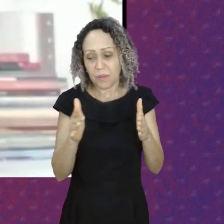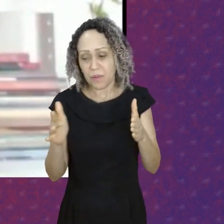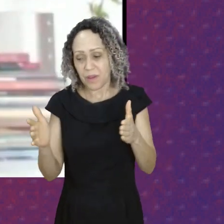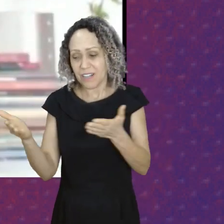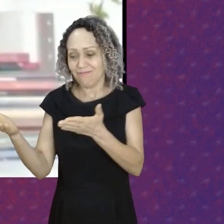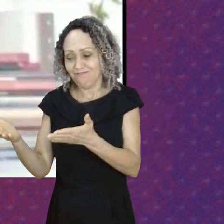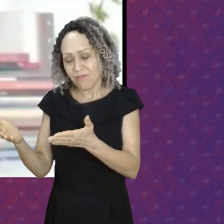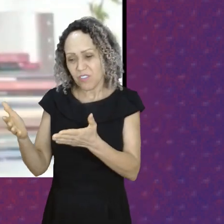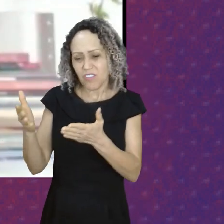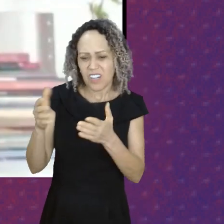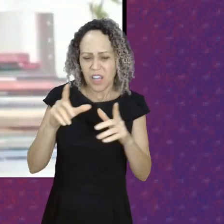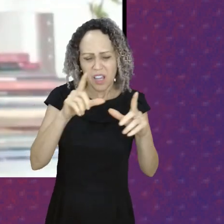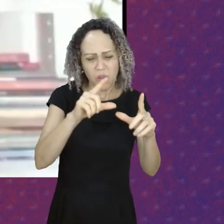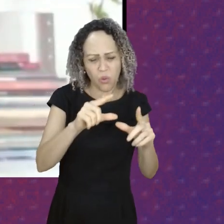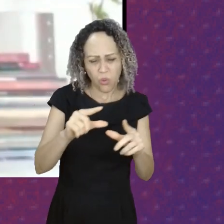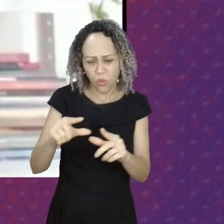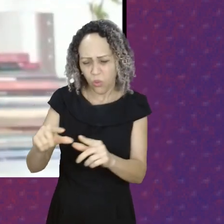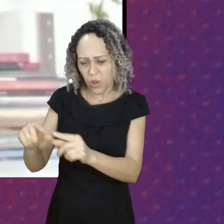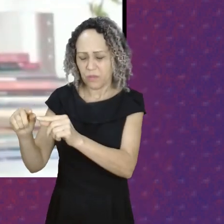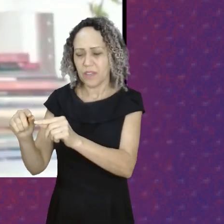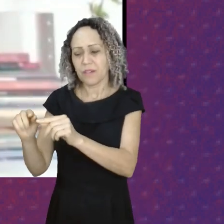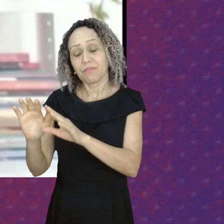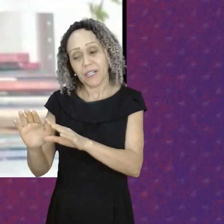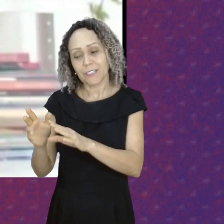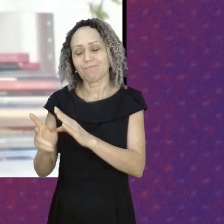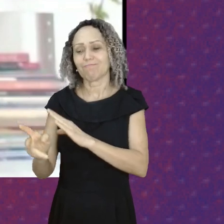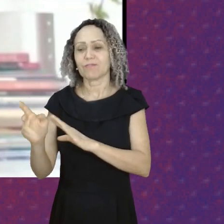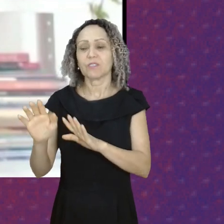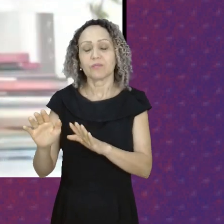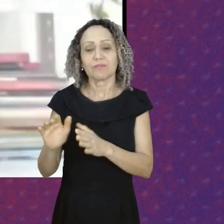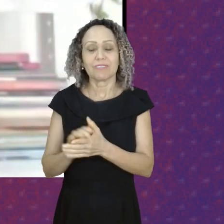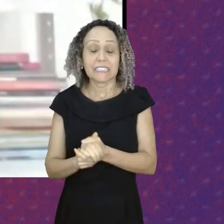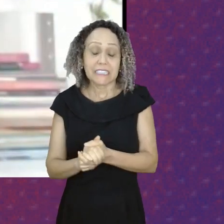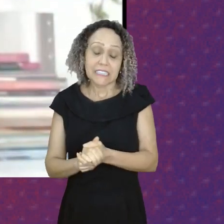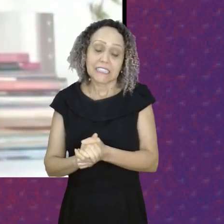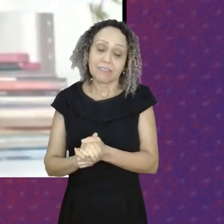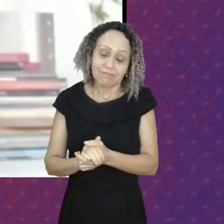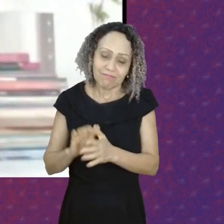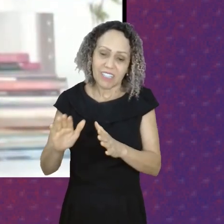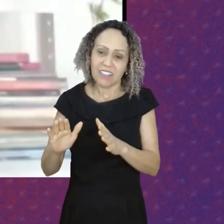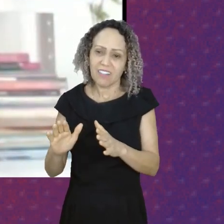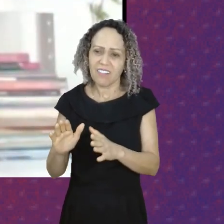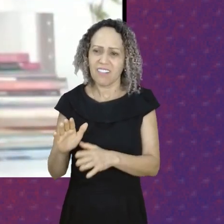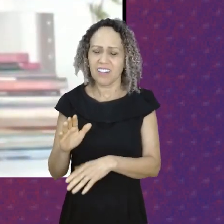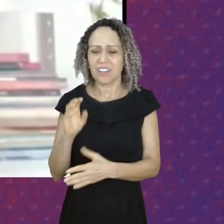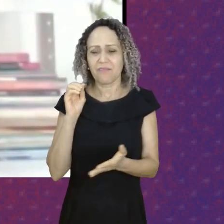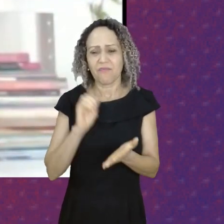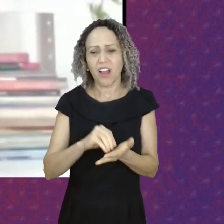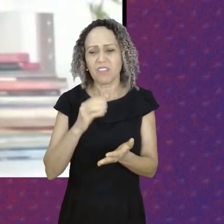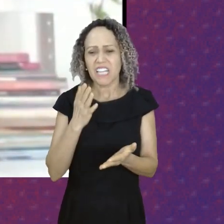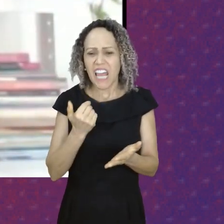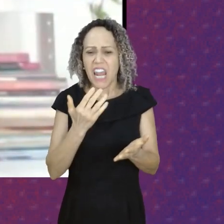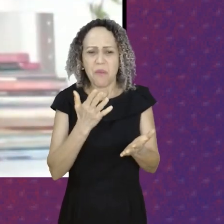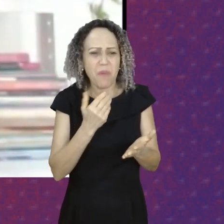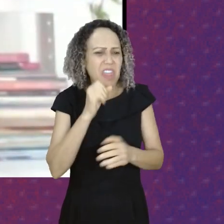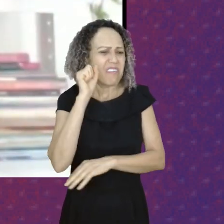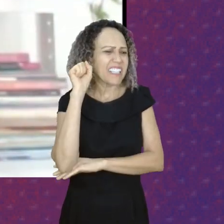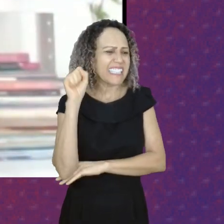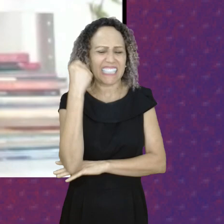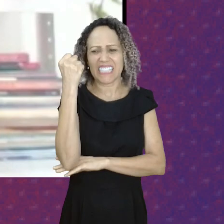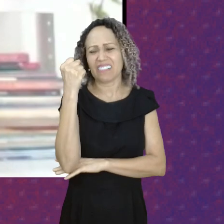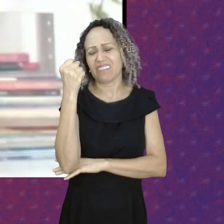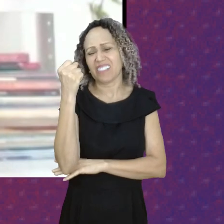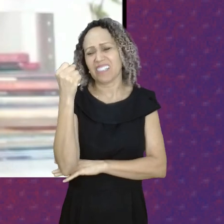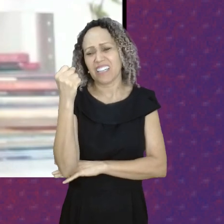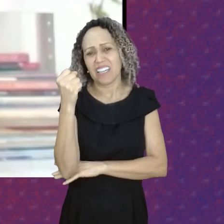de insegurança alimentar gravíssima e um aumento de moradores de rua, né, num